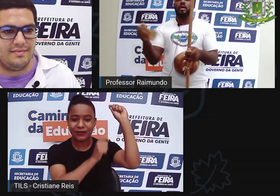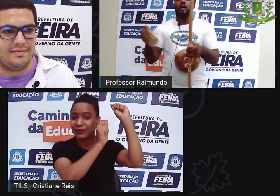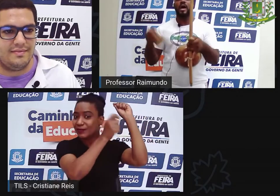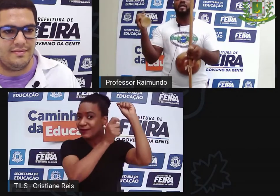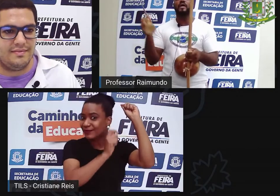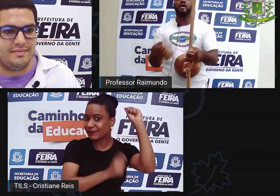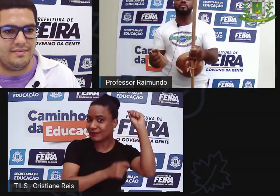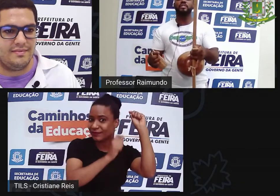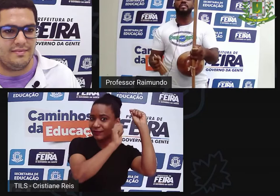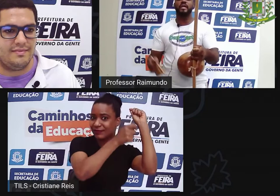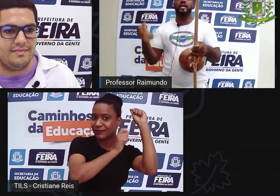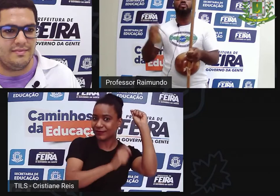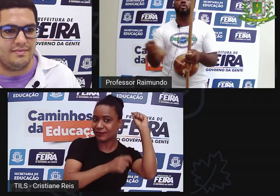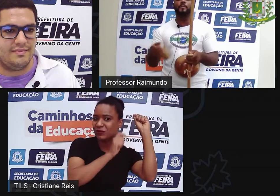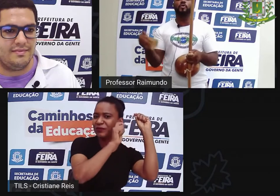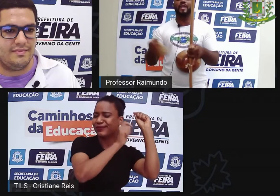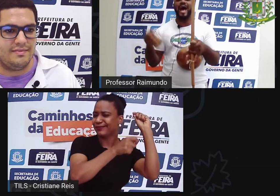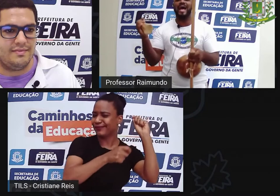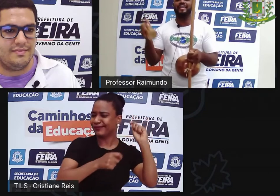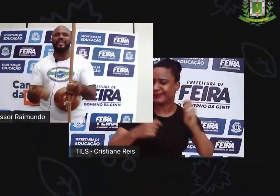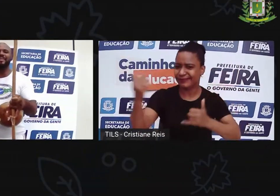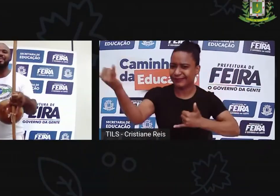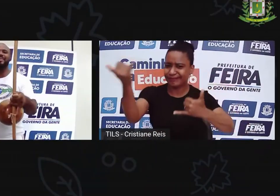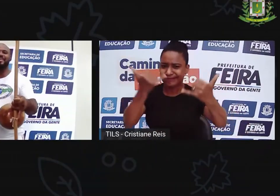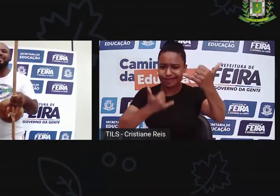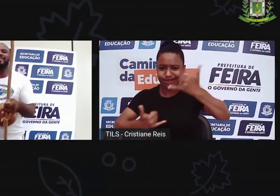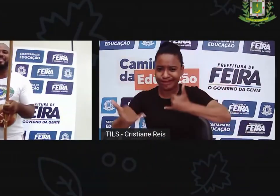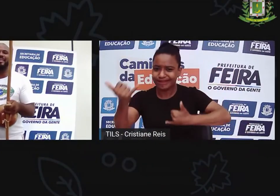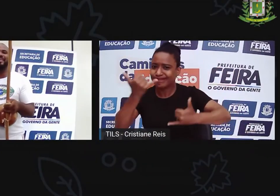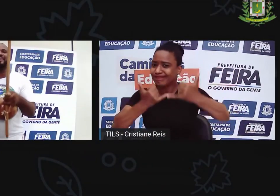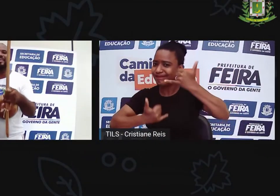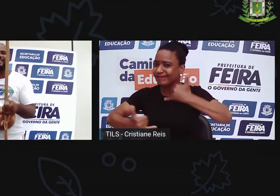Andam dizendo por aí